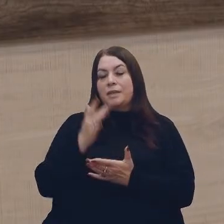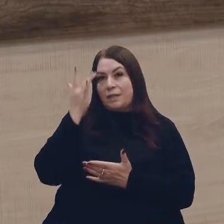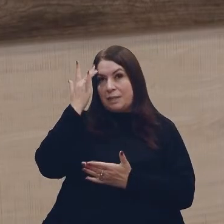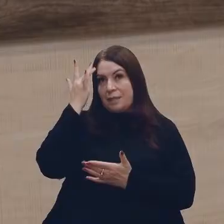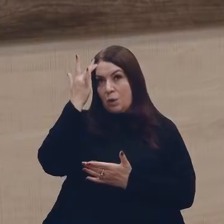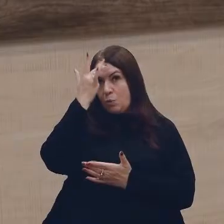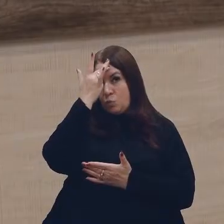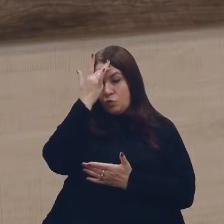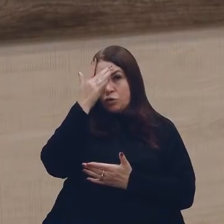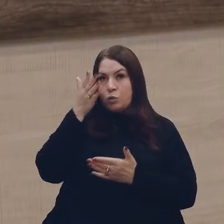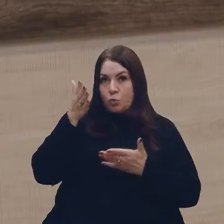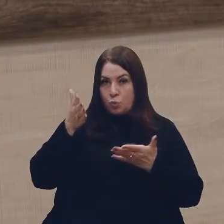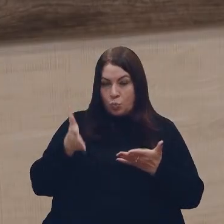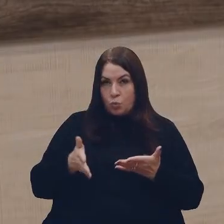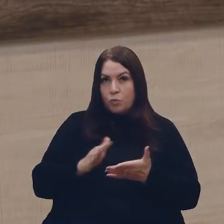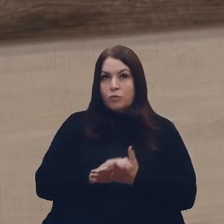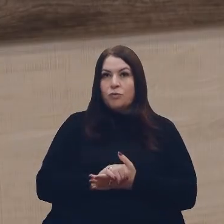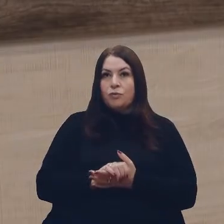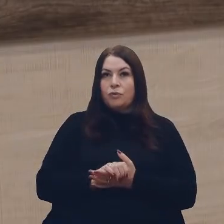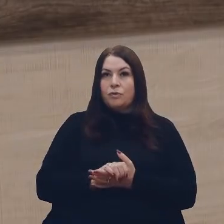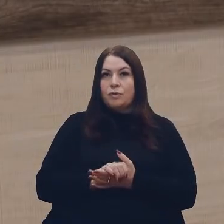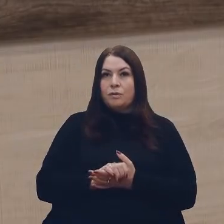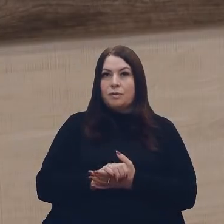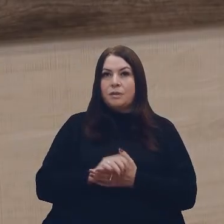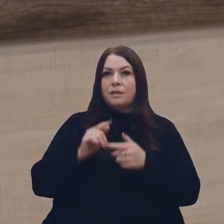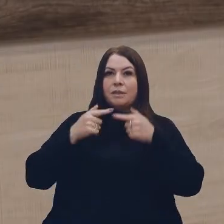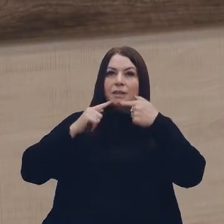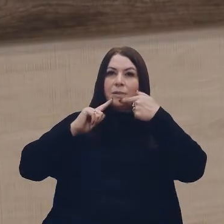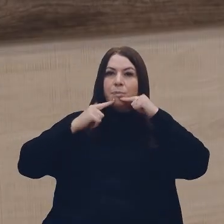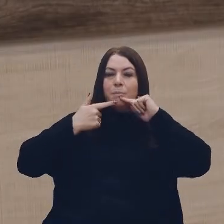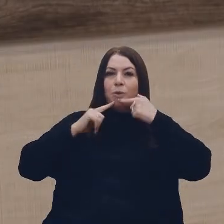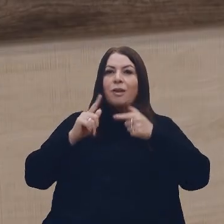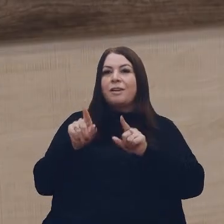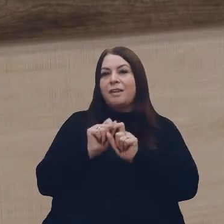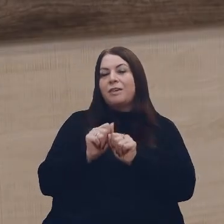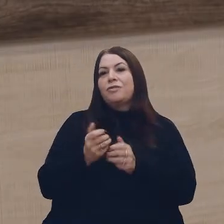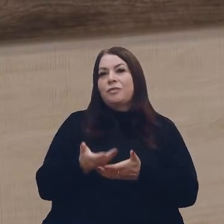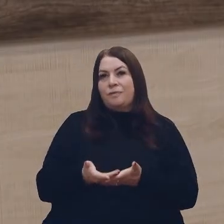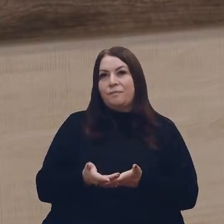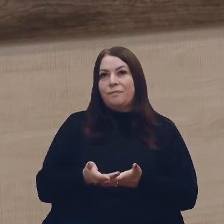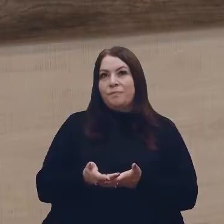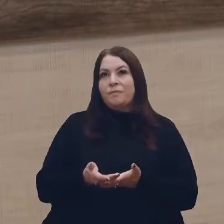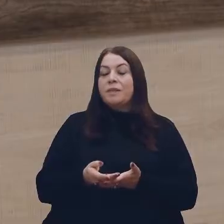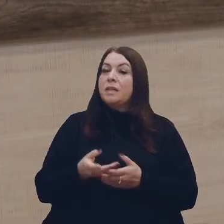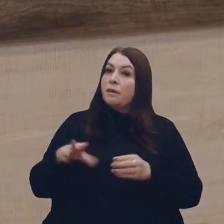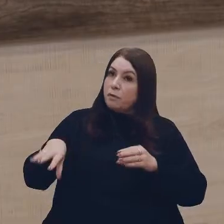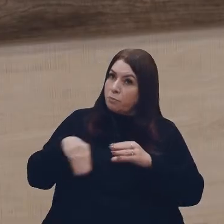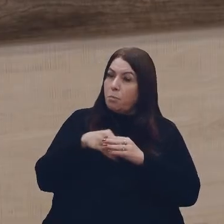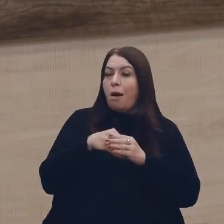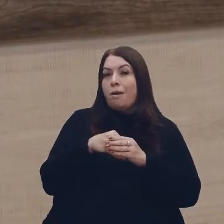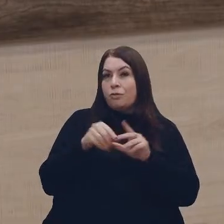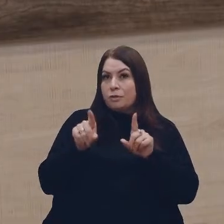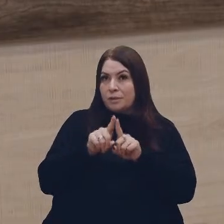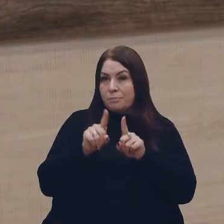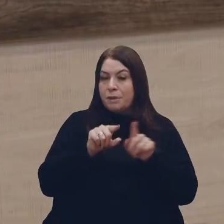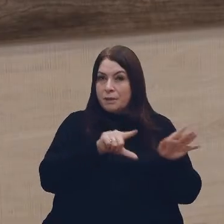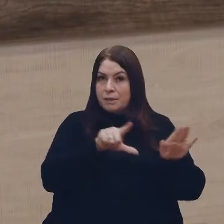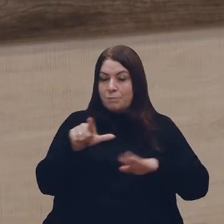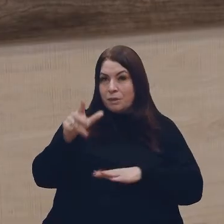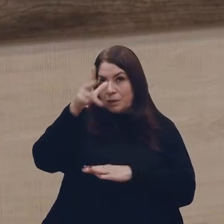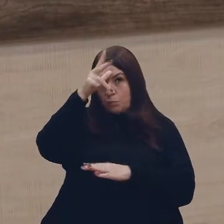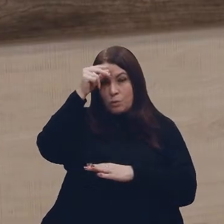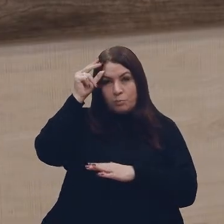Saúde Mental Hoje e Bipolaridade, que faz parte, integra também a